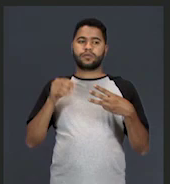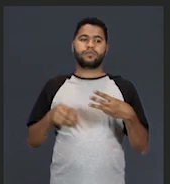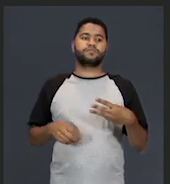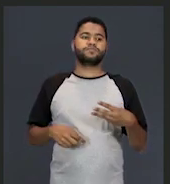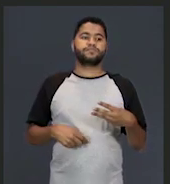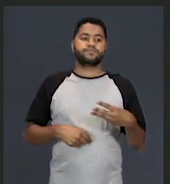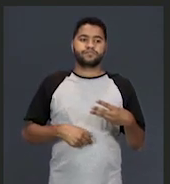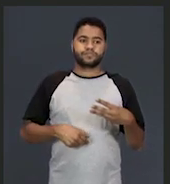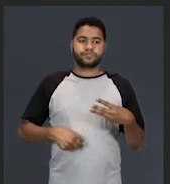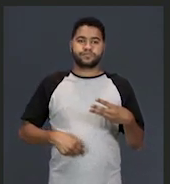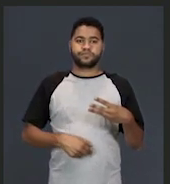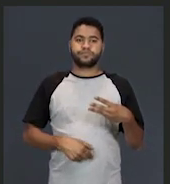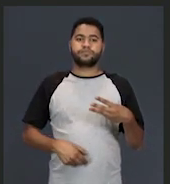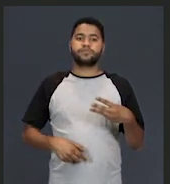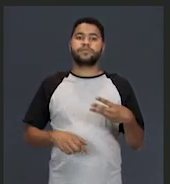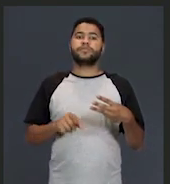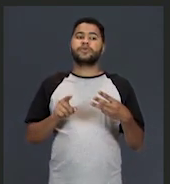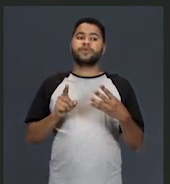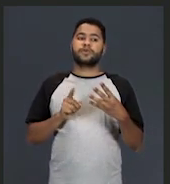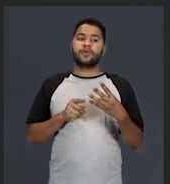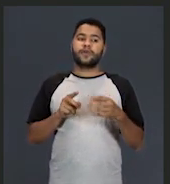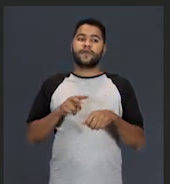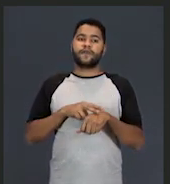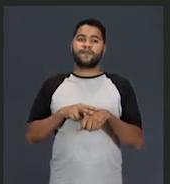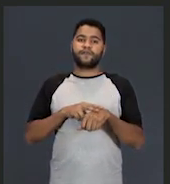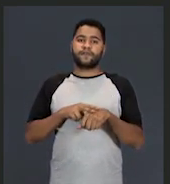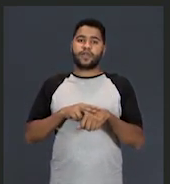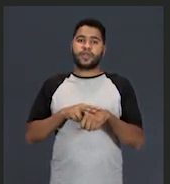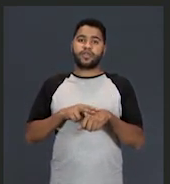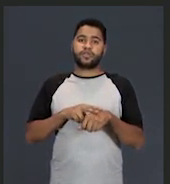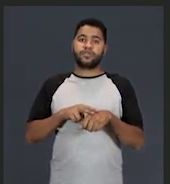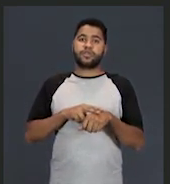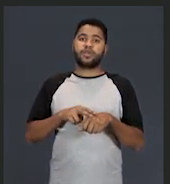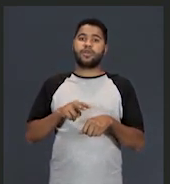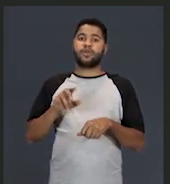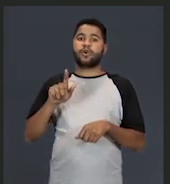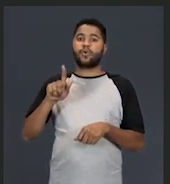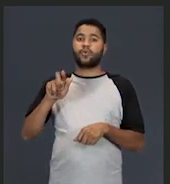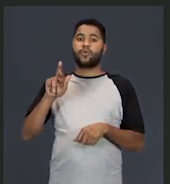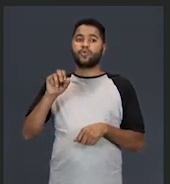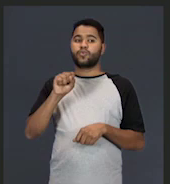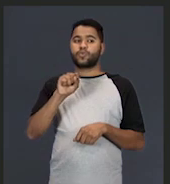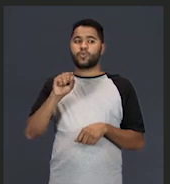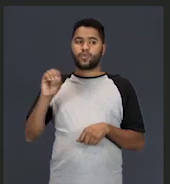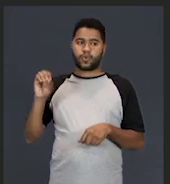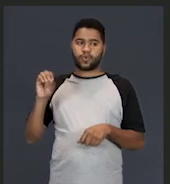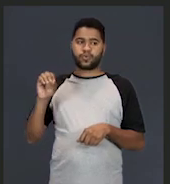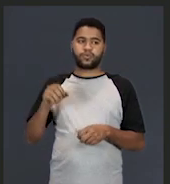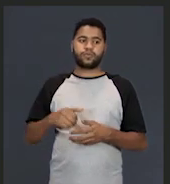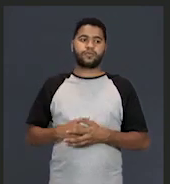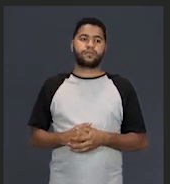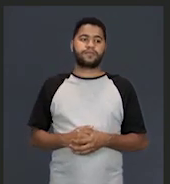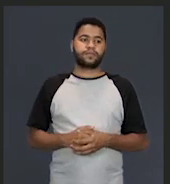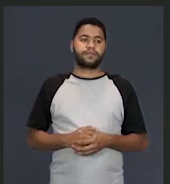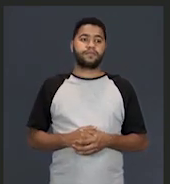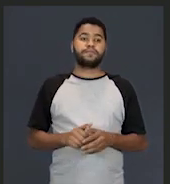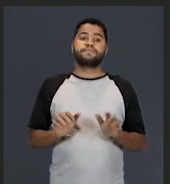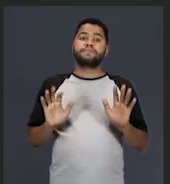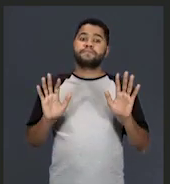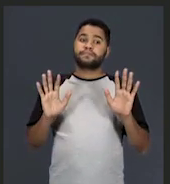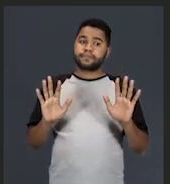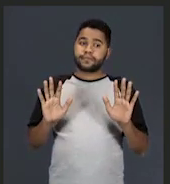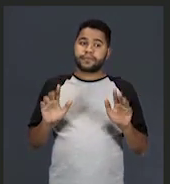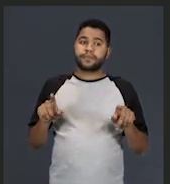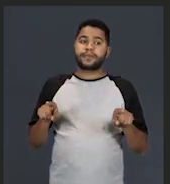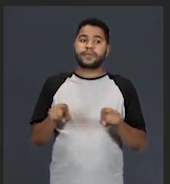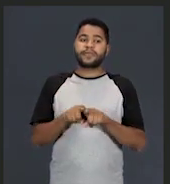intestino delgado e de verde o intestino grosso, tá? Então o alimento passa por esse tubo. Mas,